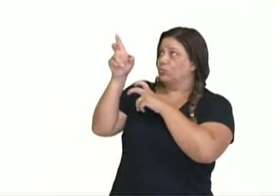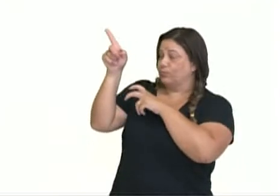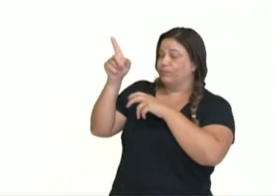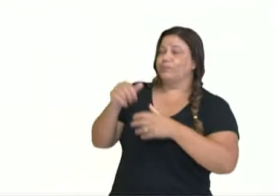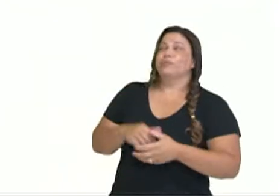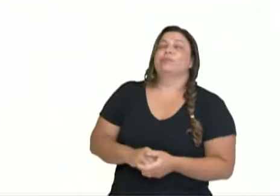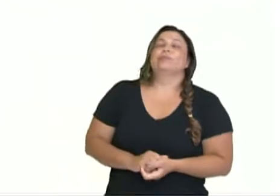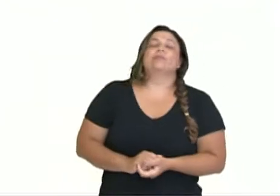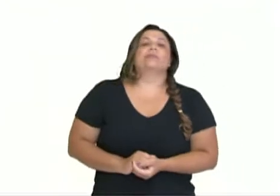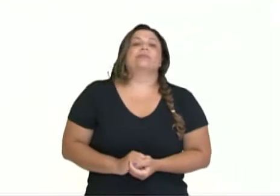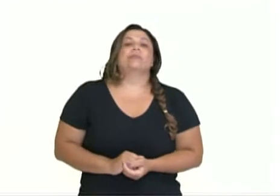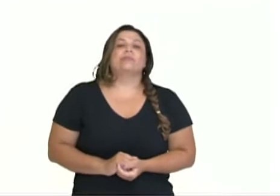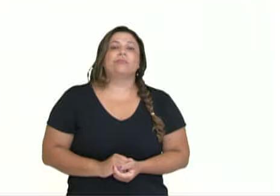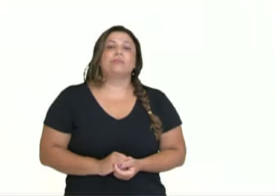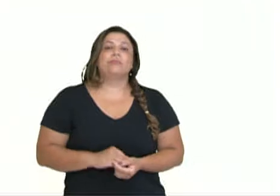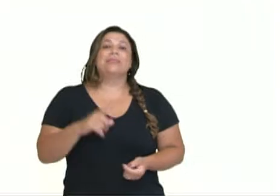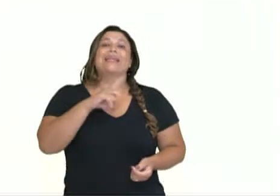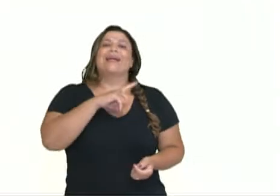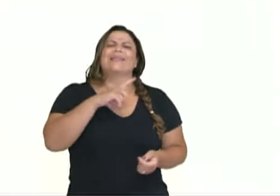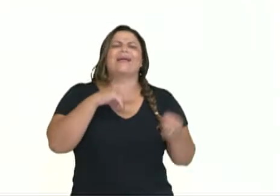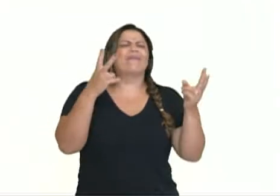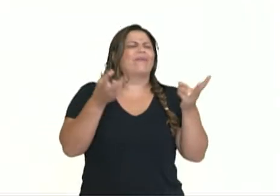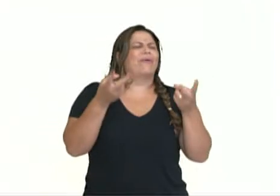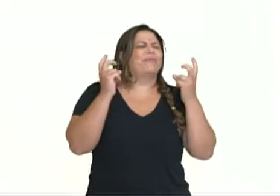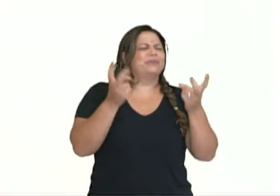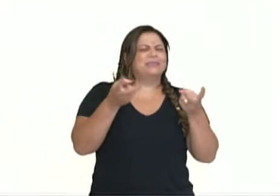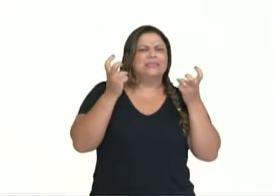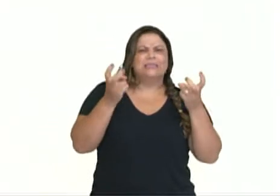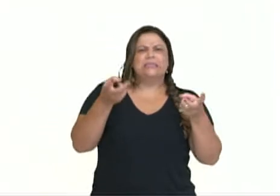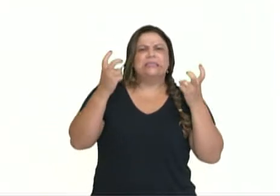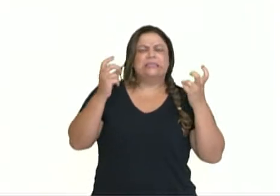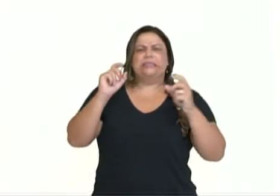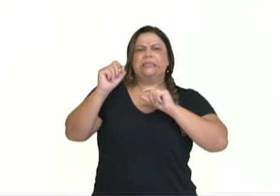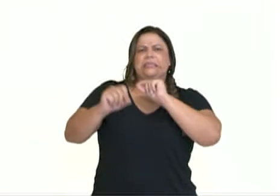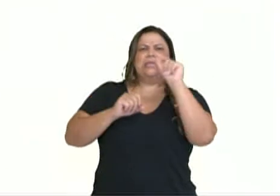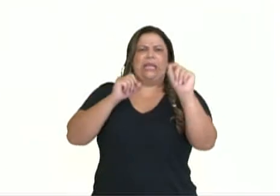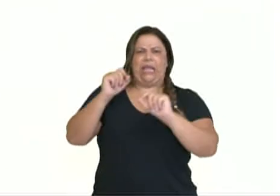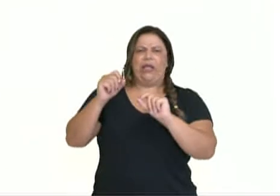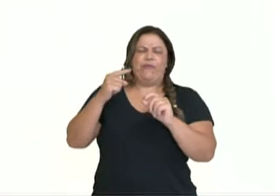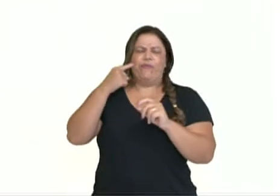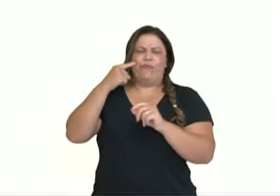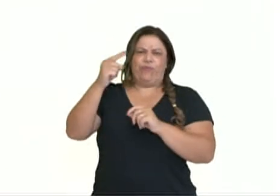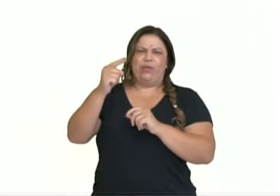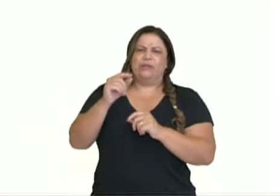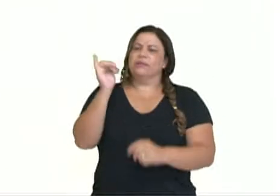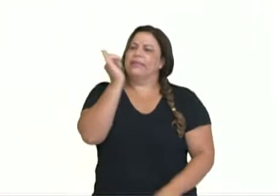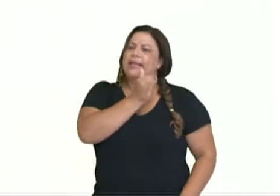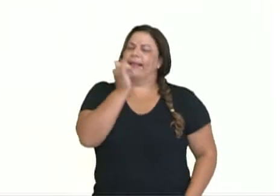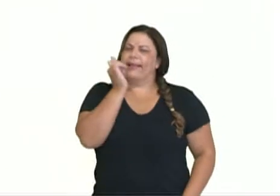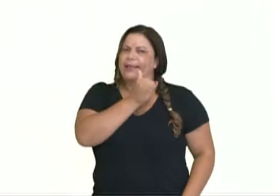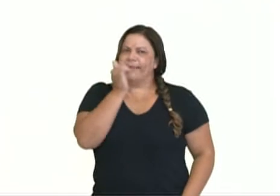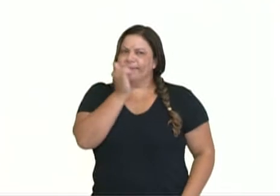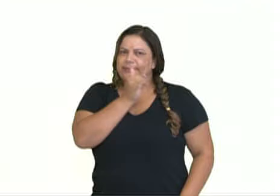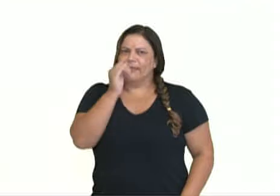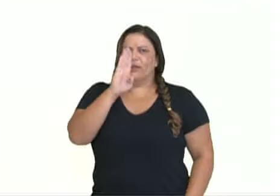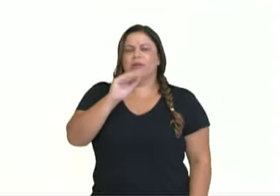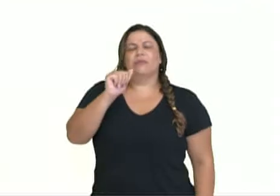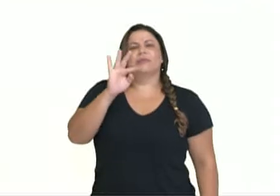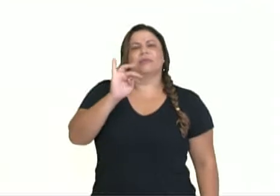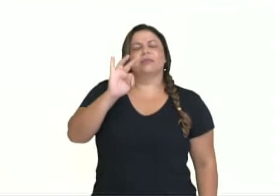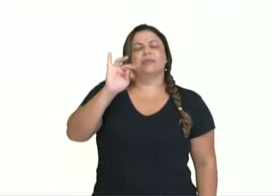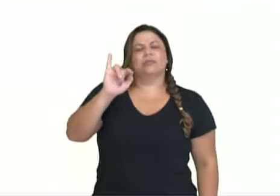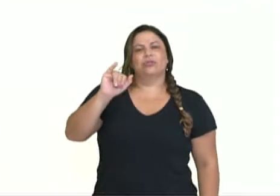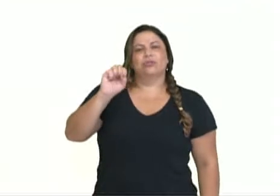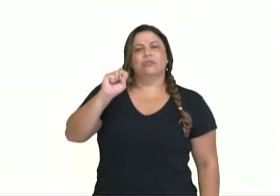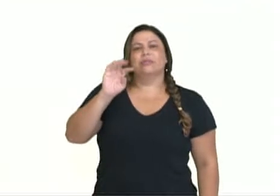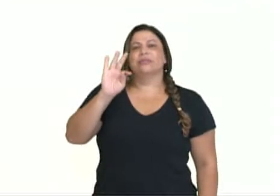Filippo Brunelleschi aqui, ele estava observando o batistério de São João Batista em Florença, na Itália. Batistério